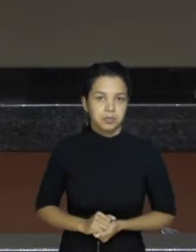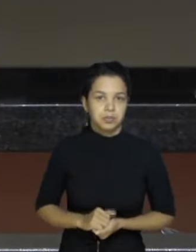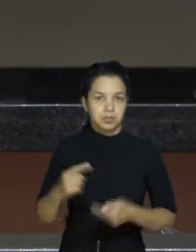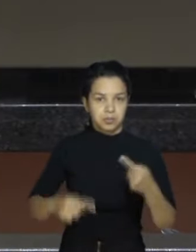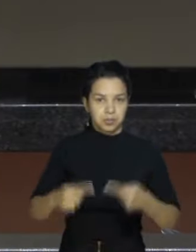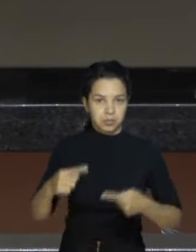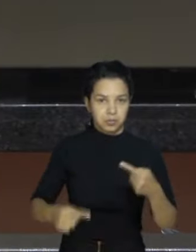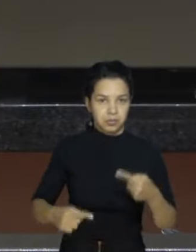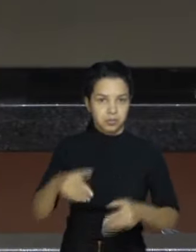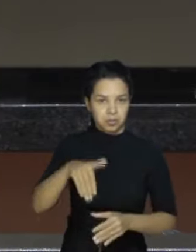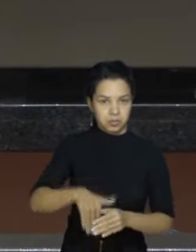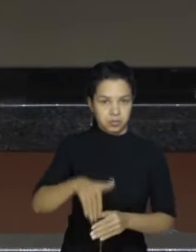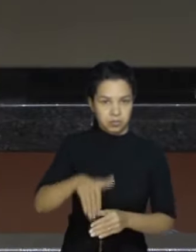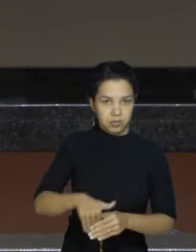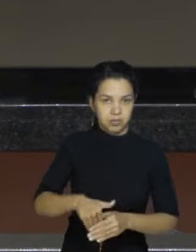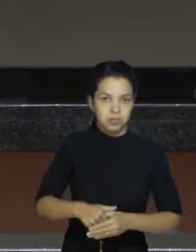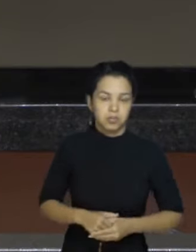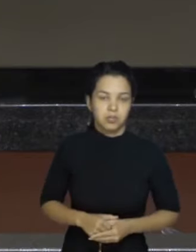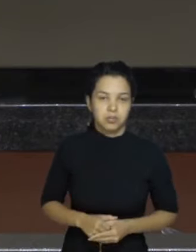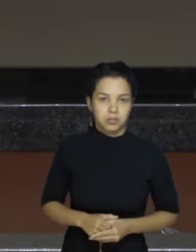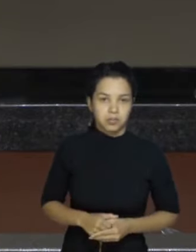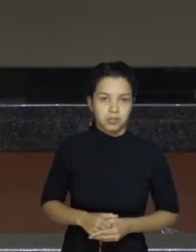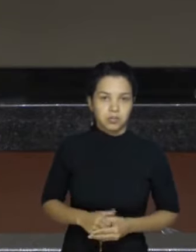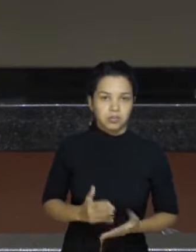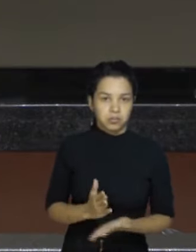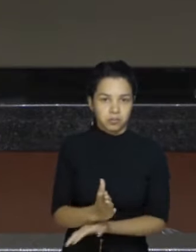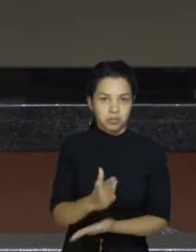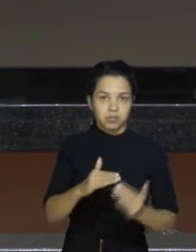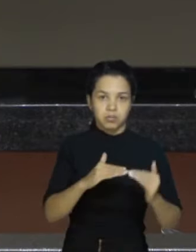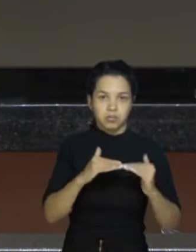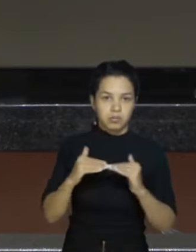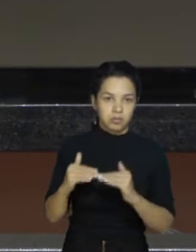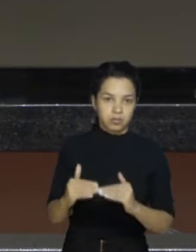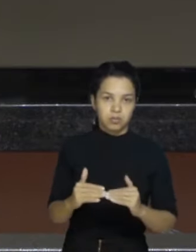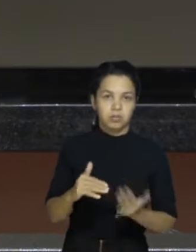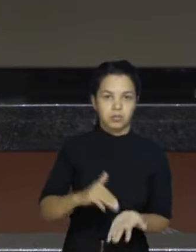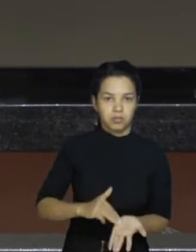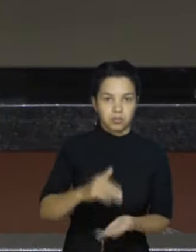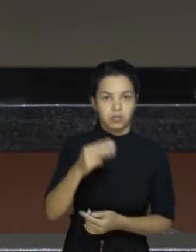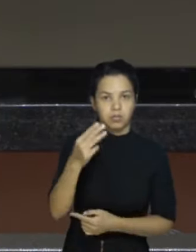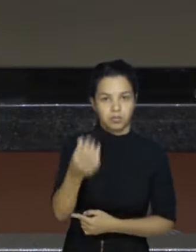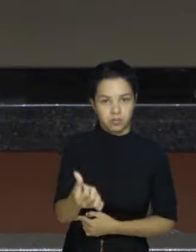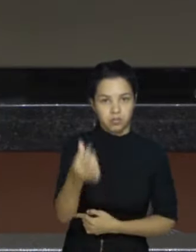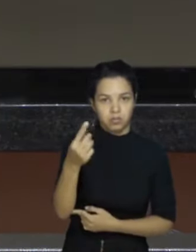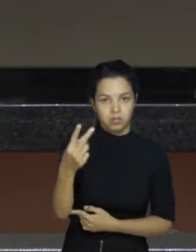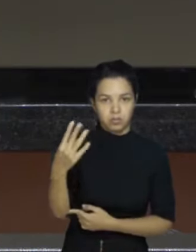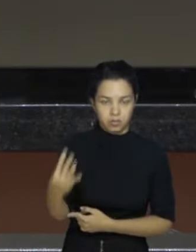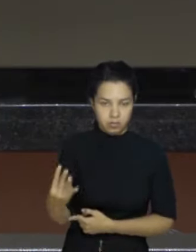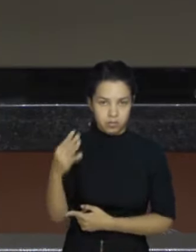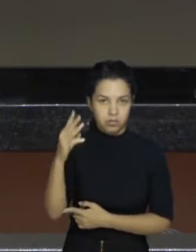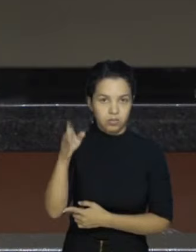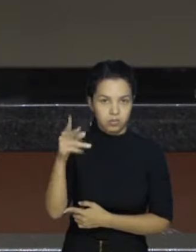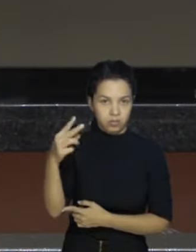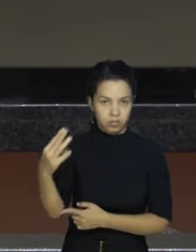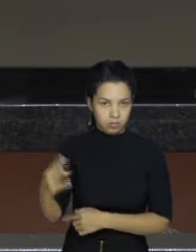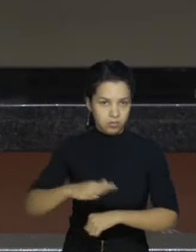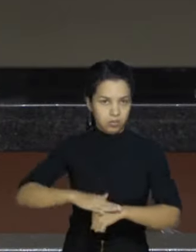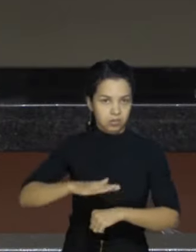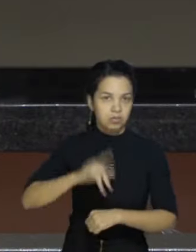deputados que a prova permanência como se encontra aprovado por unanimidade Moção 624 2023 autoria Deputado Maurício